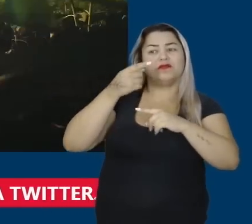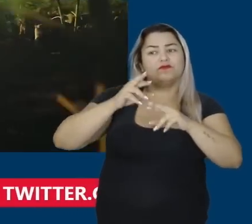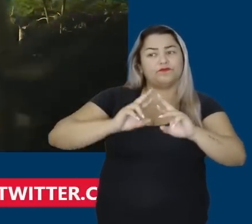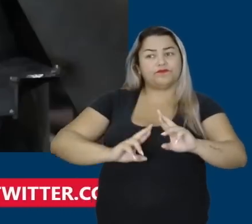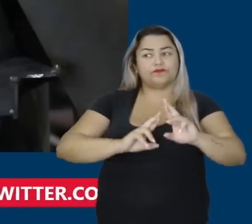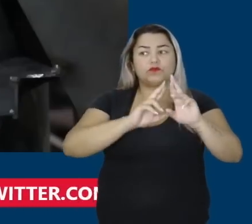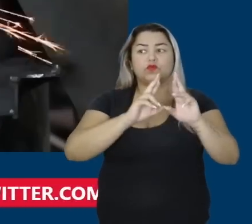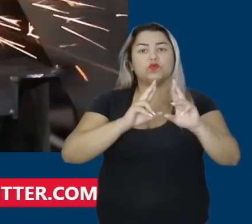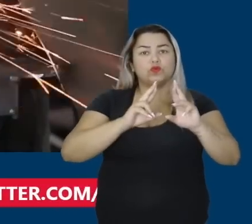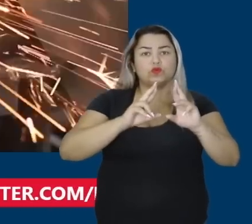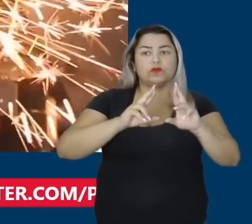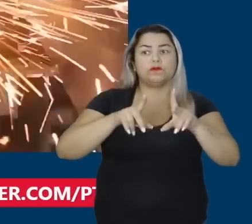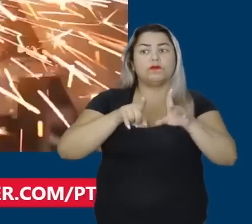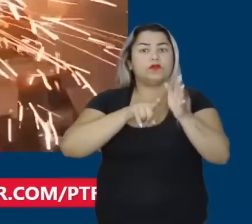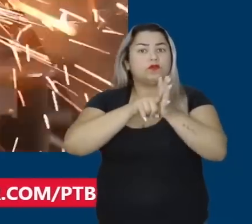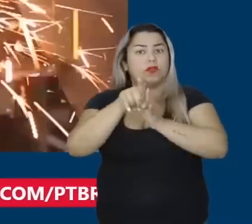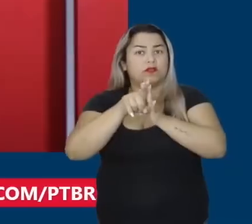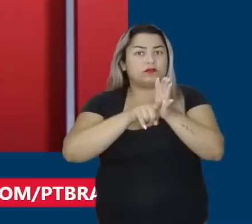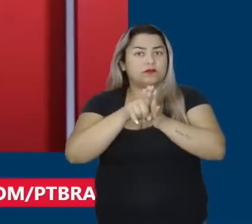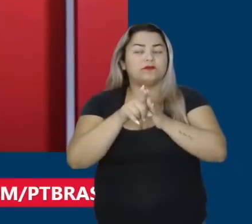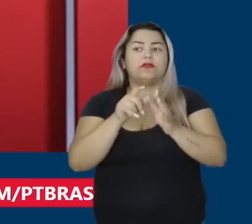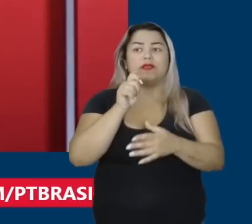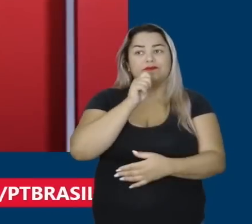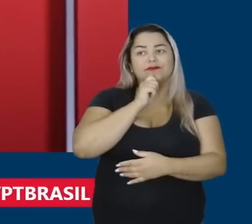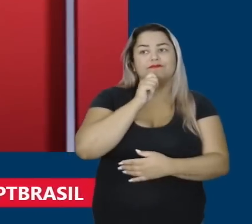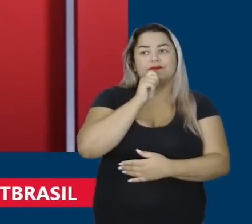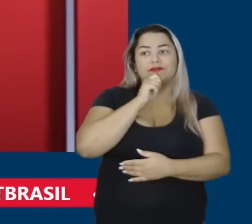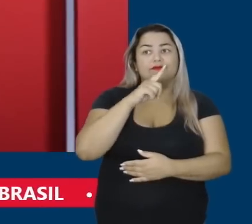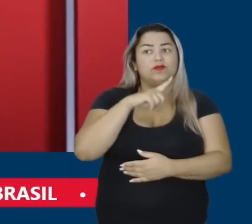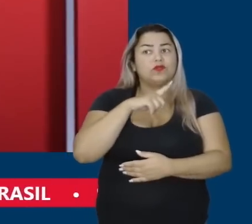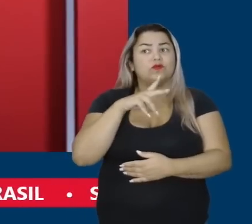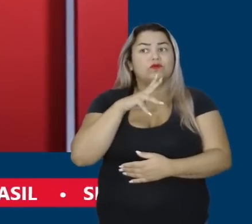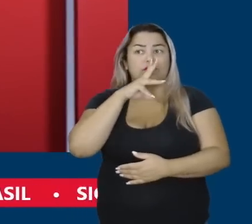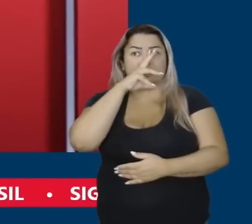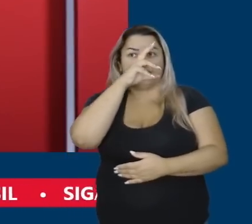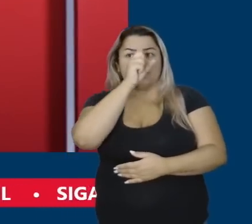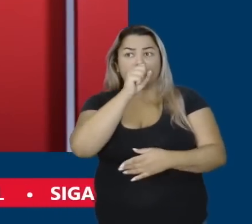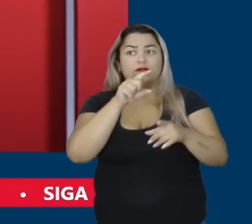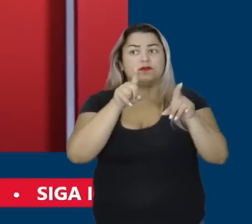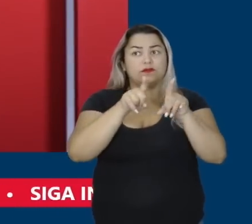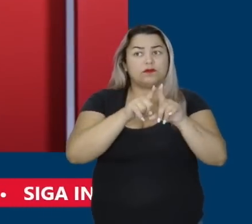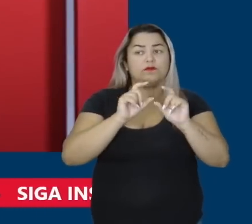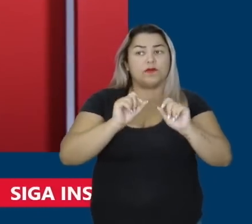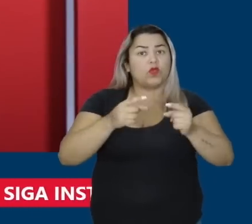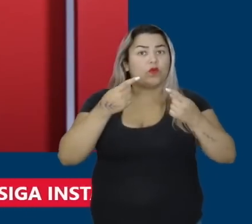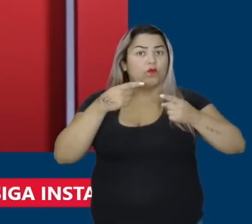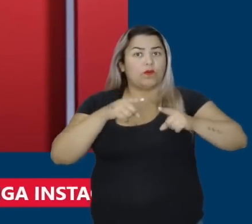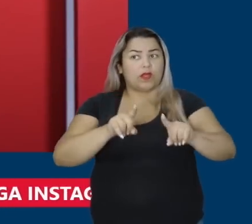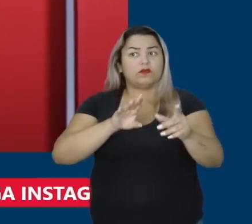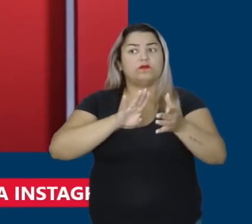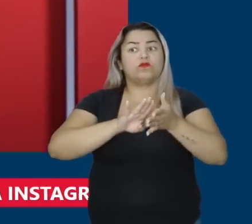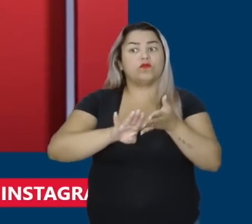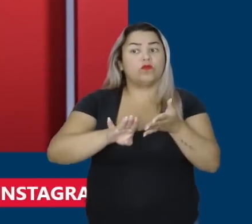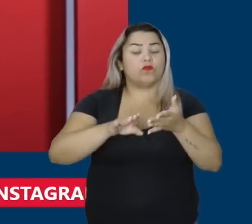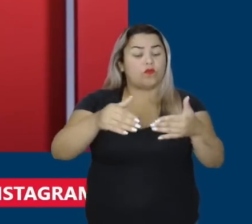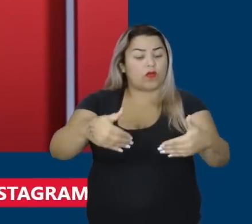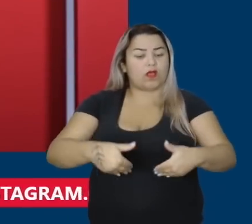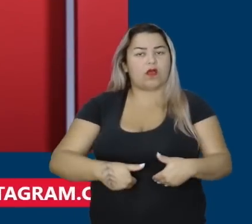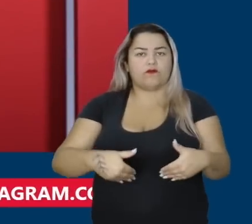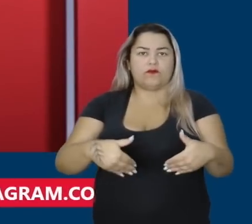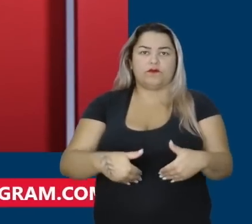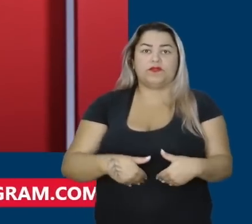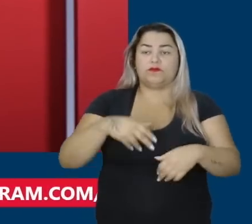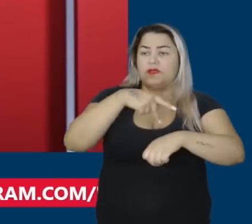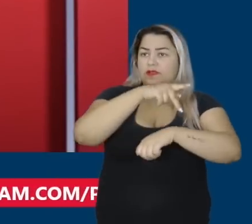expectativas do mercado e dos analistas. Ainda combinando o fortalecimento das exportações e o combate à fome no país, o presidente